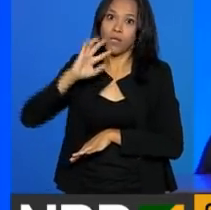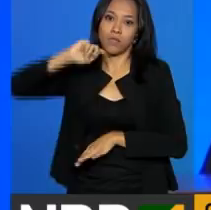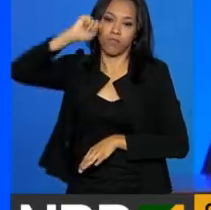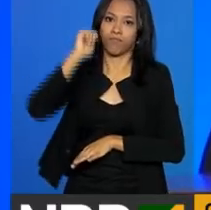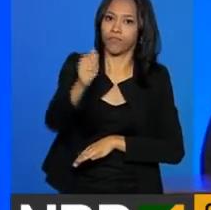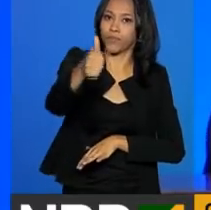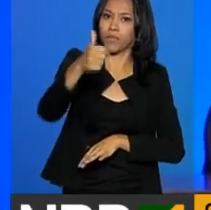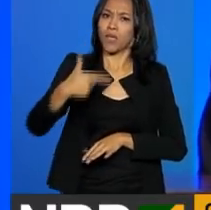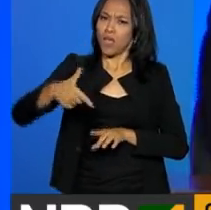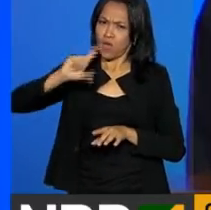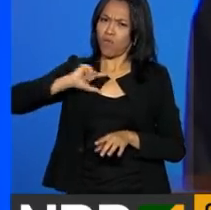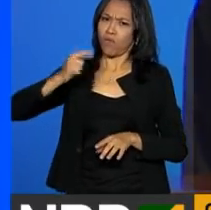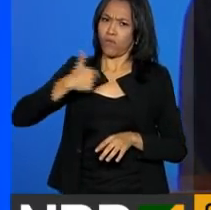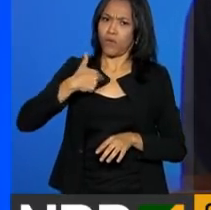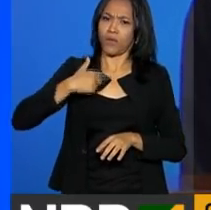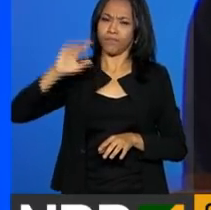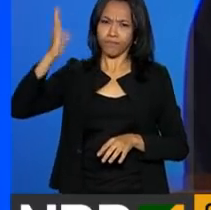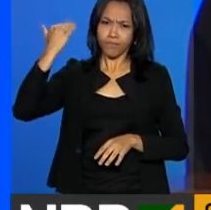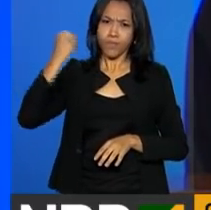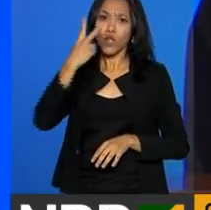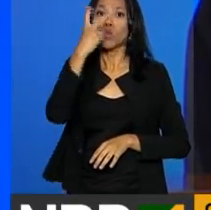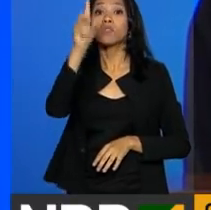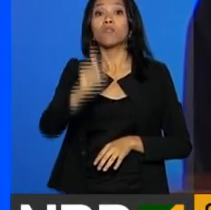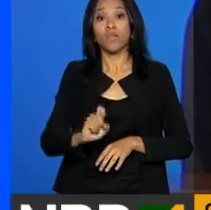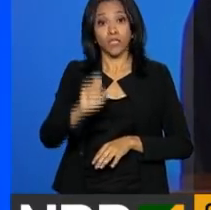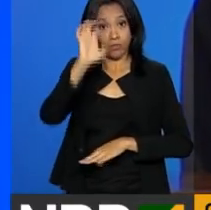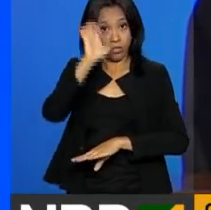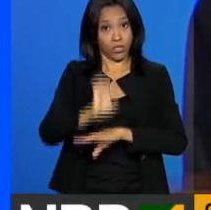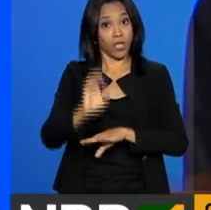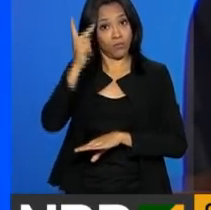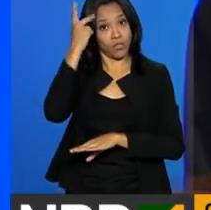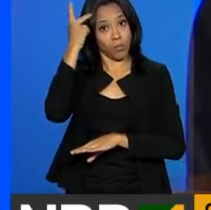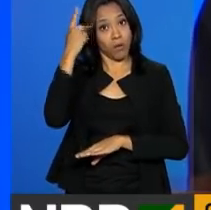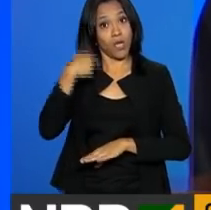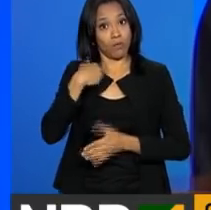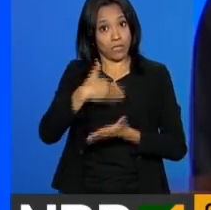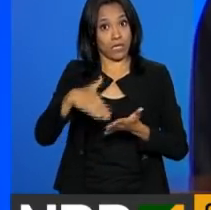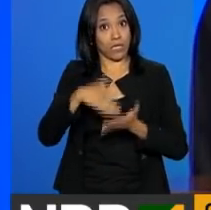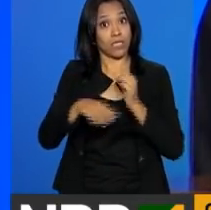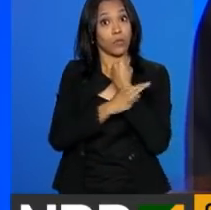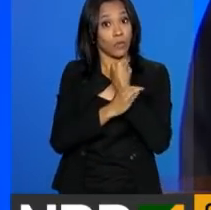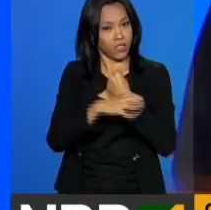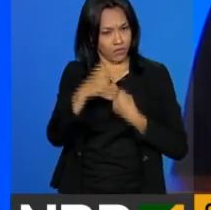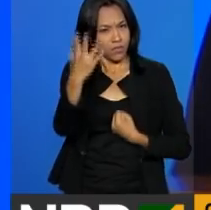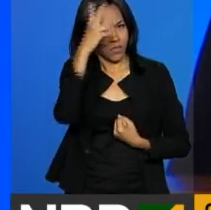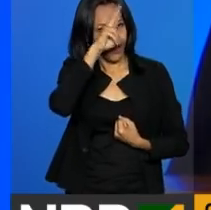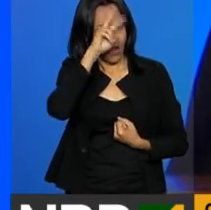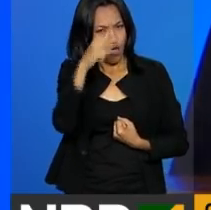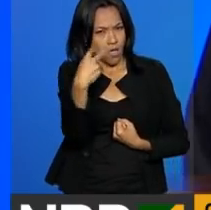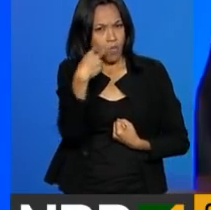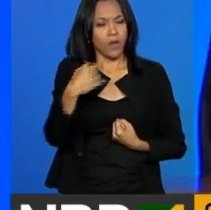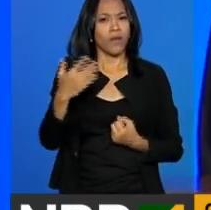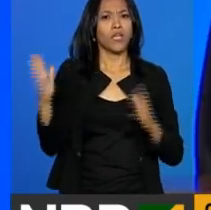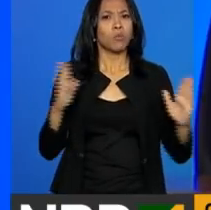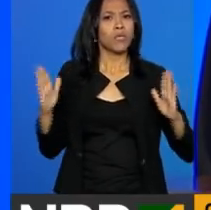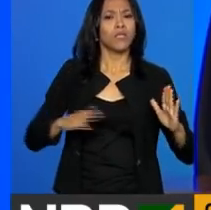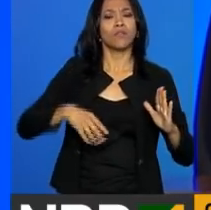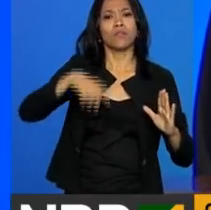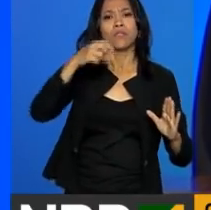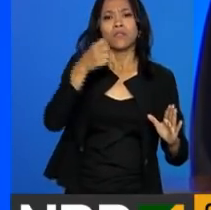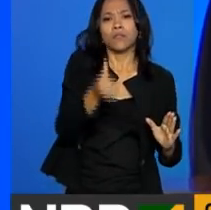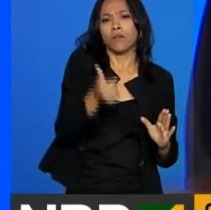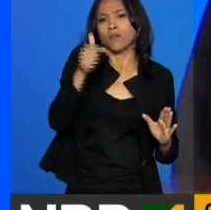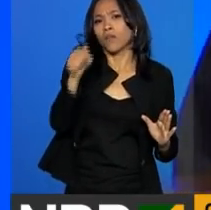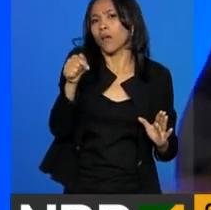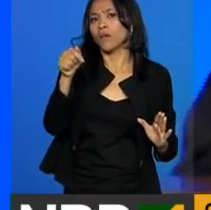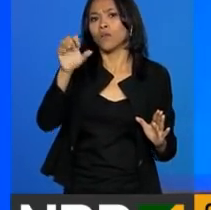foi secretário da segurança pública duas vezes aqui em são paulo vocês se lembram e para dar resultado leva seis sete oito meses do ano né